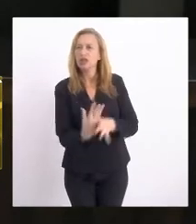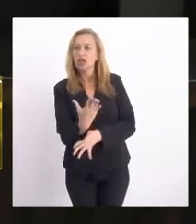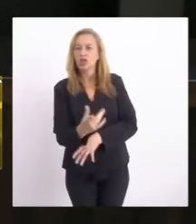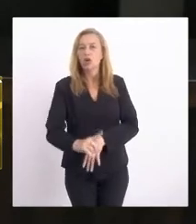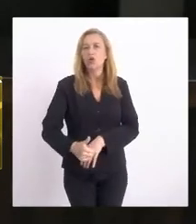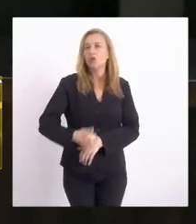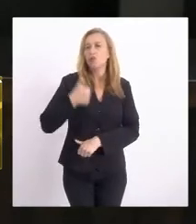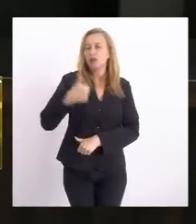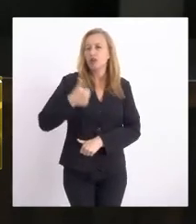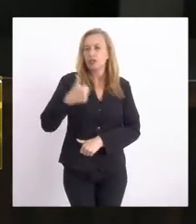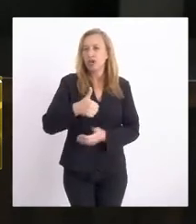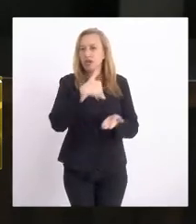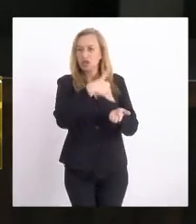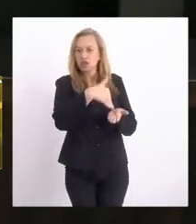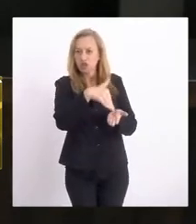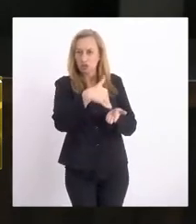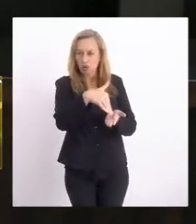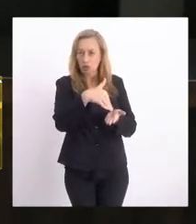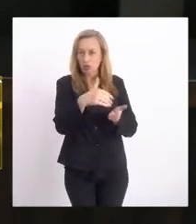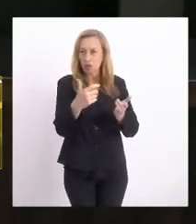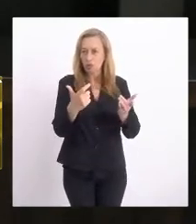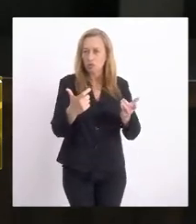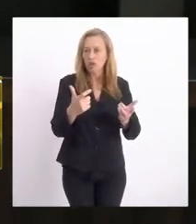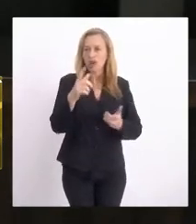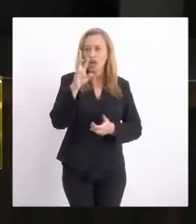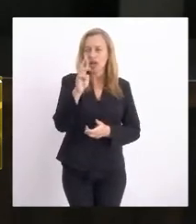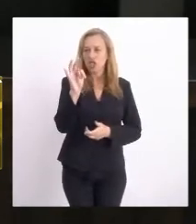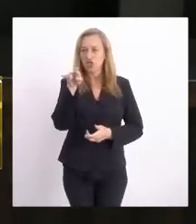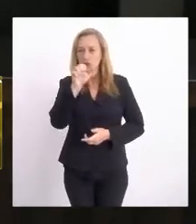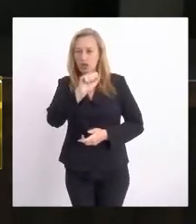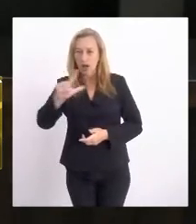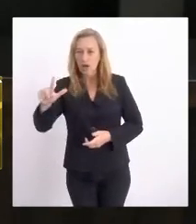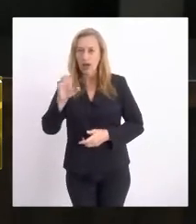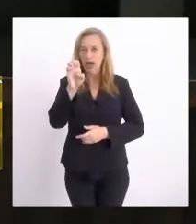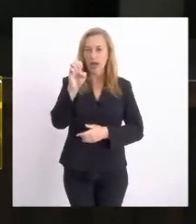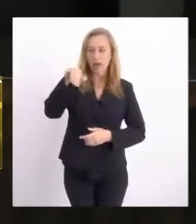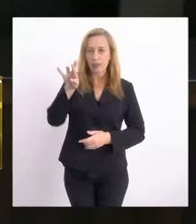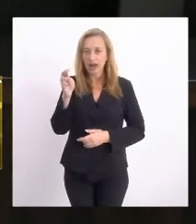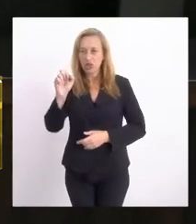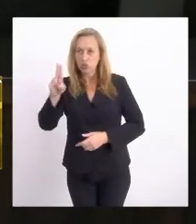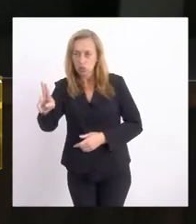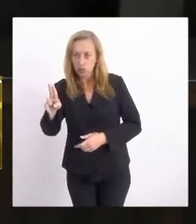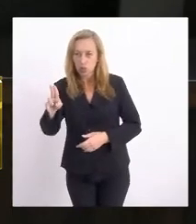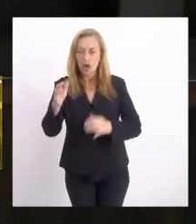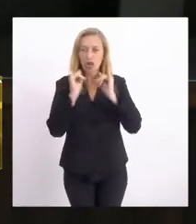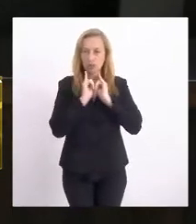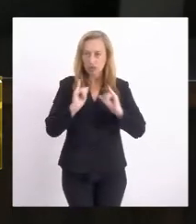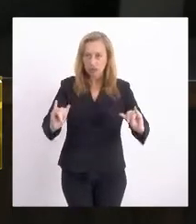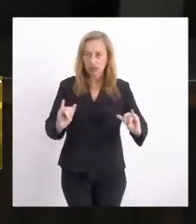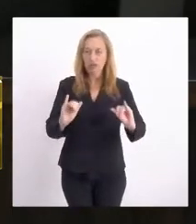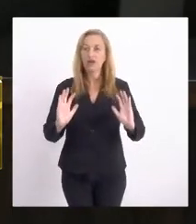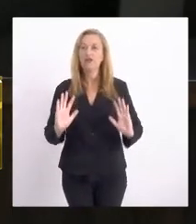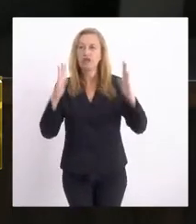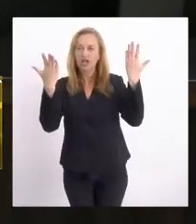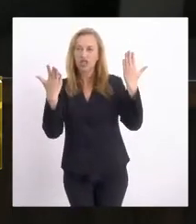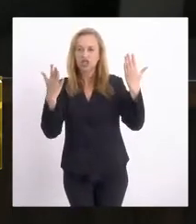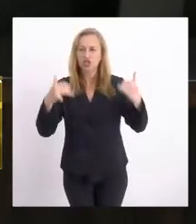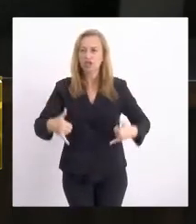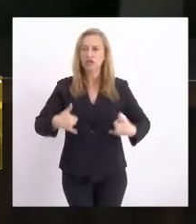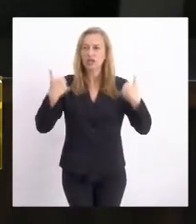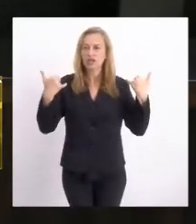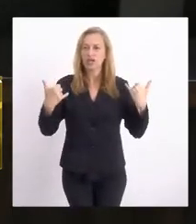primeiro escritório Regional da embratur anúncio feito na comemoração de